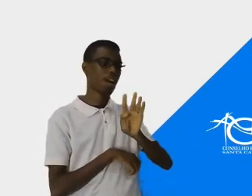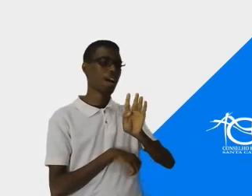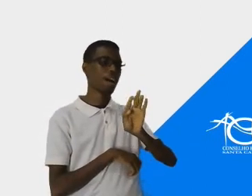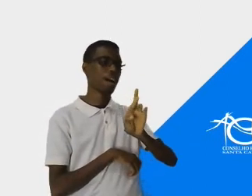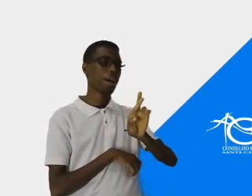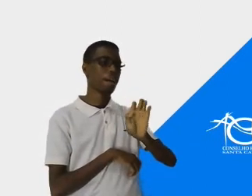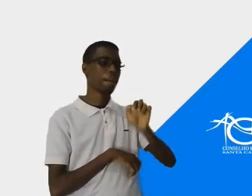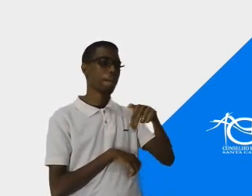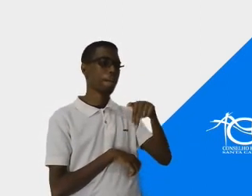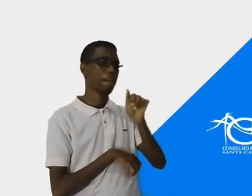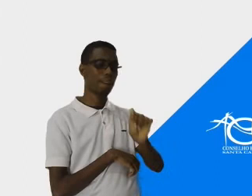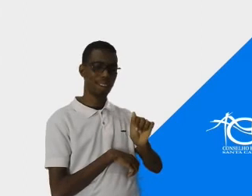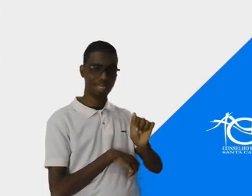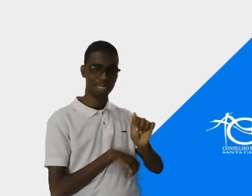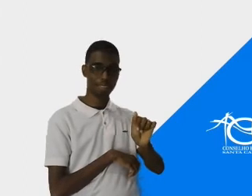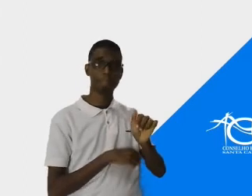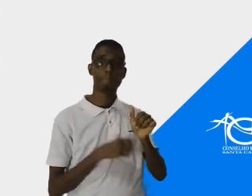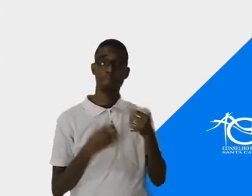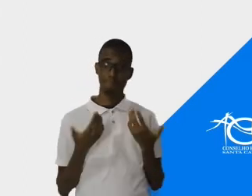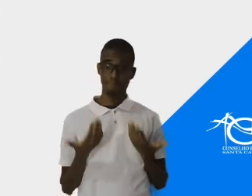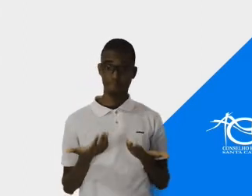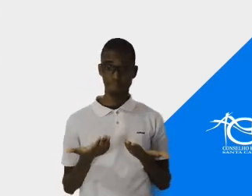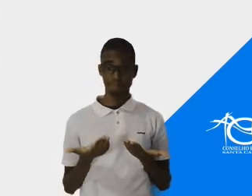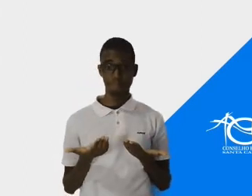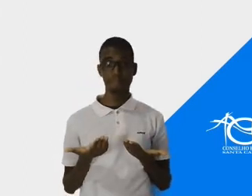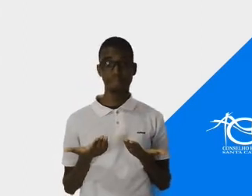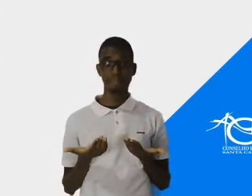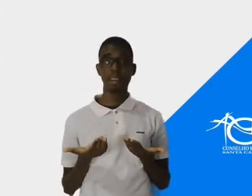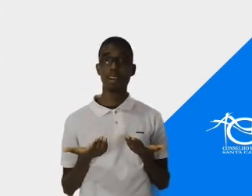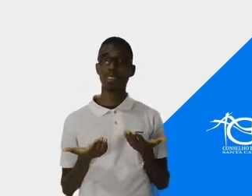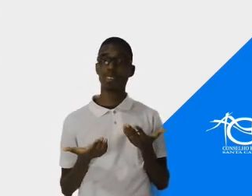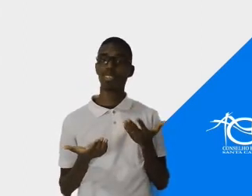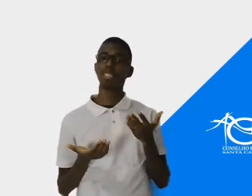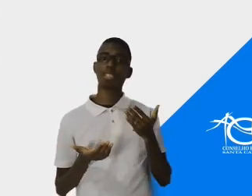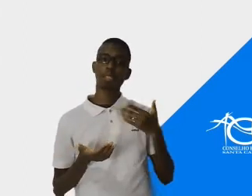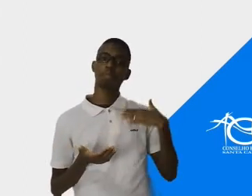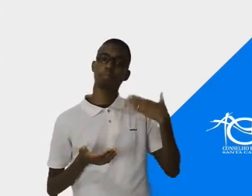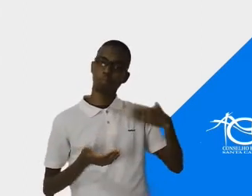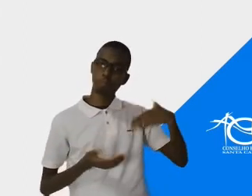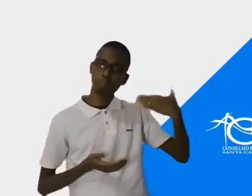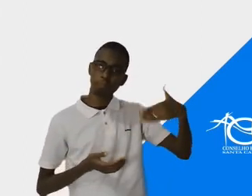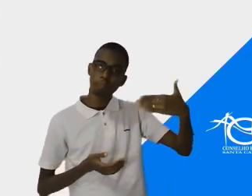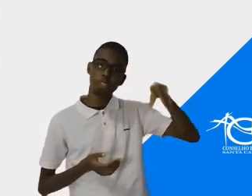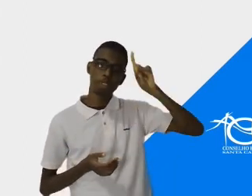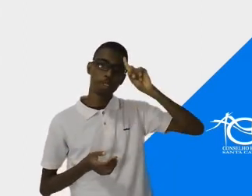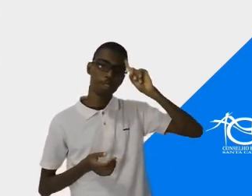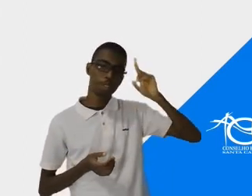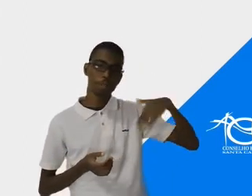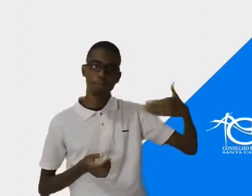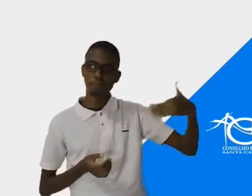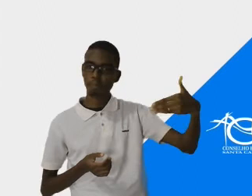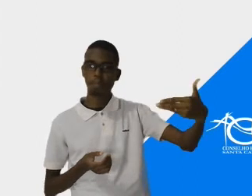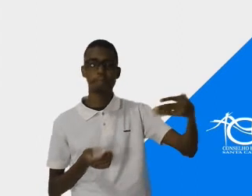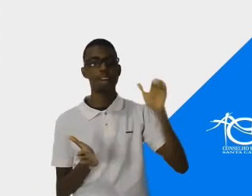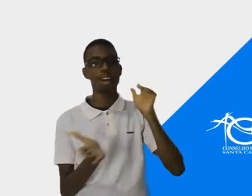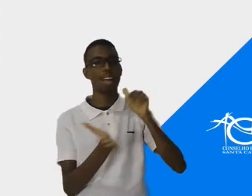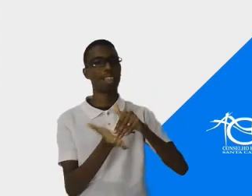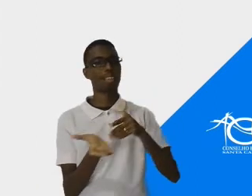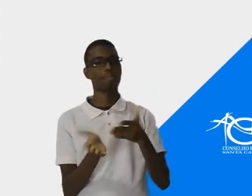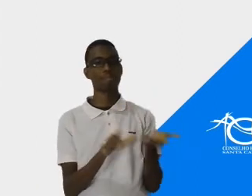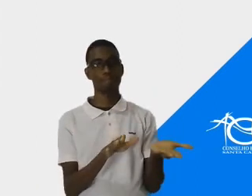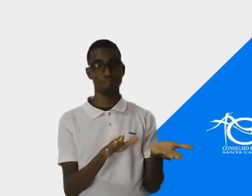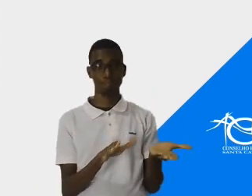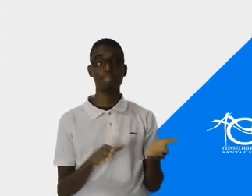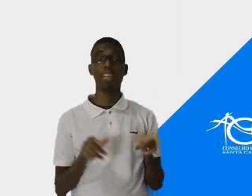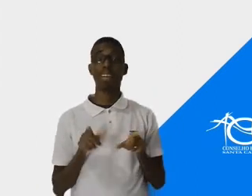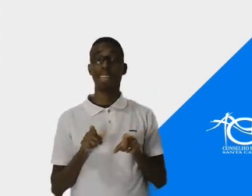Então, assim, ele passou os dias dele. A propósito, esse